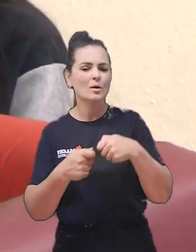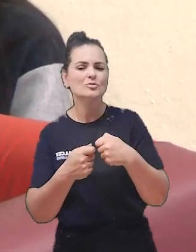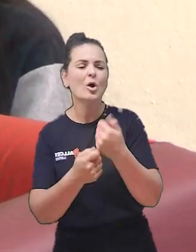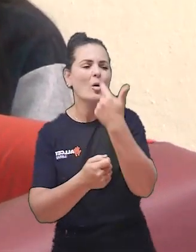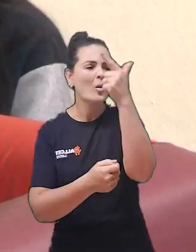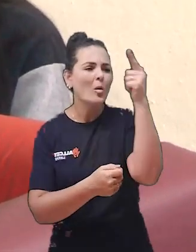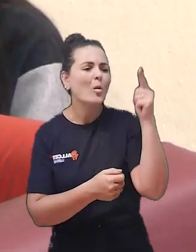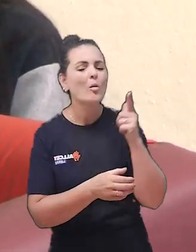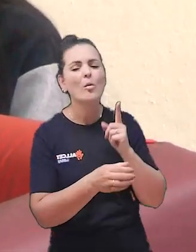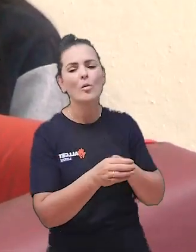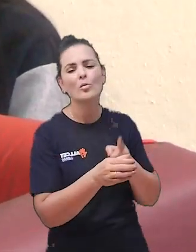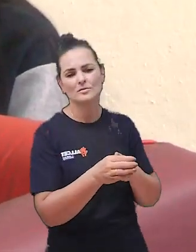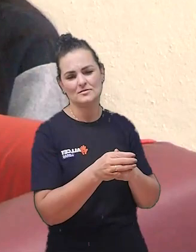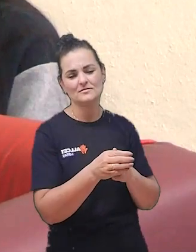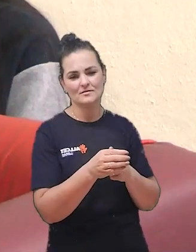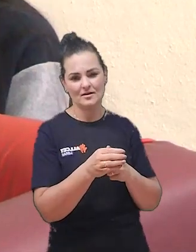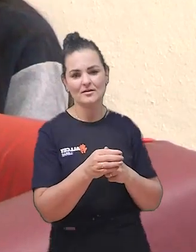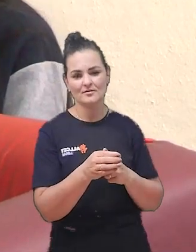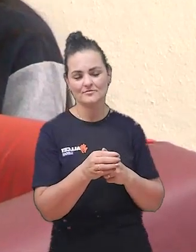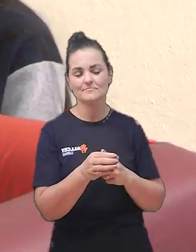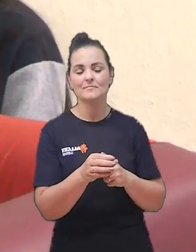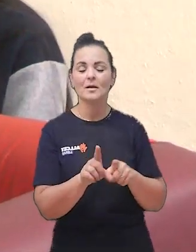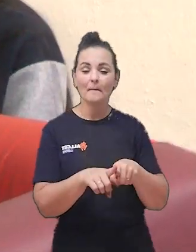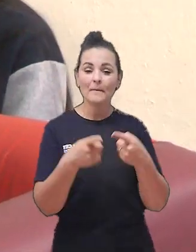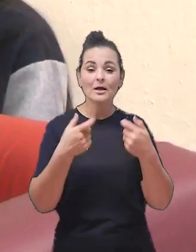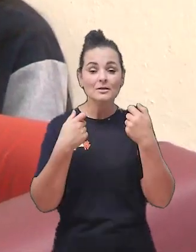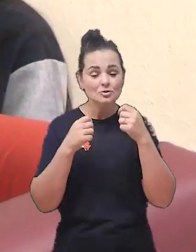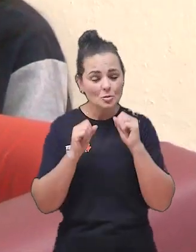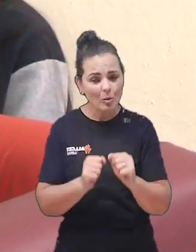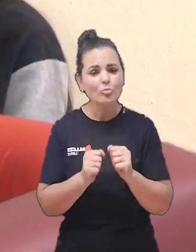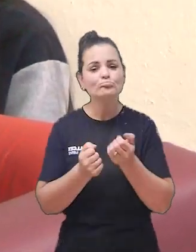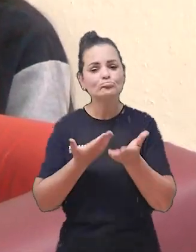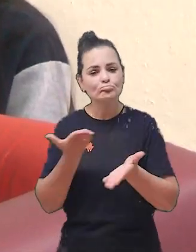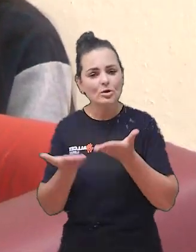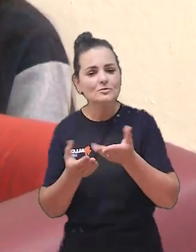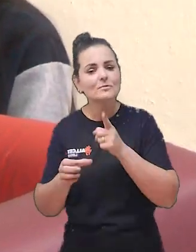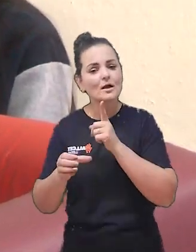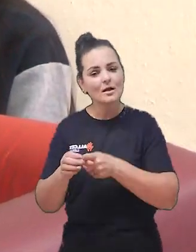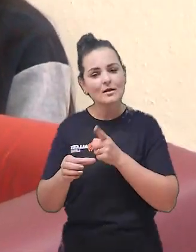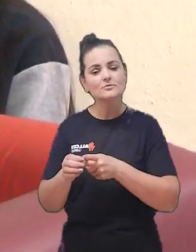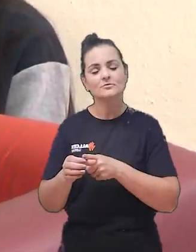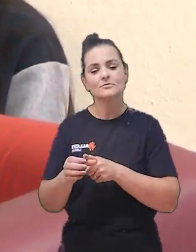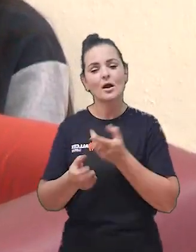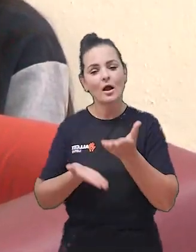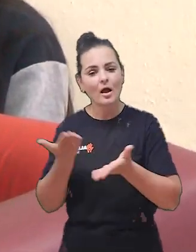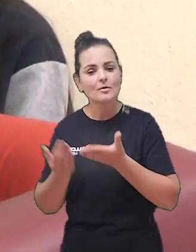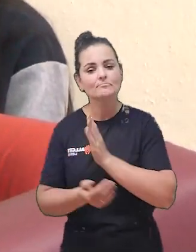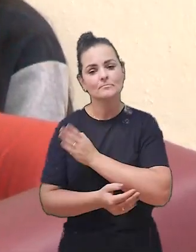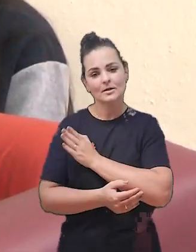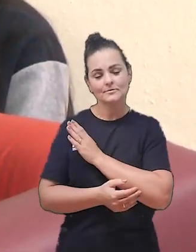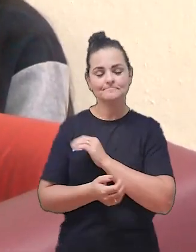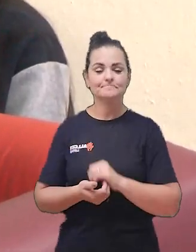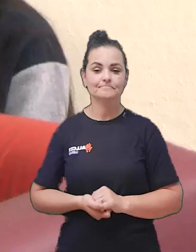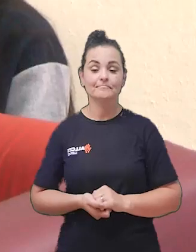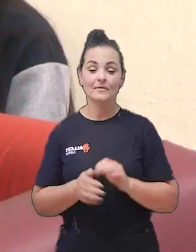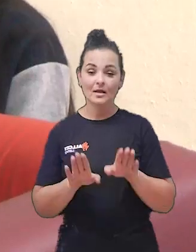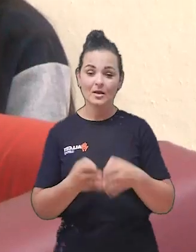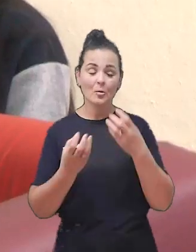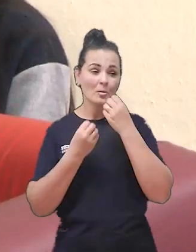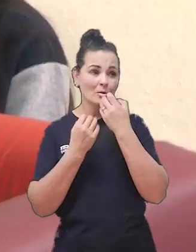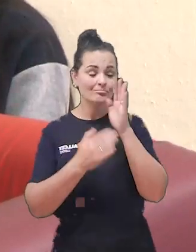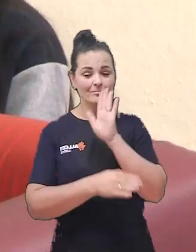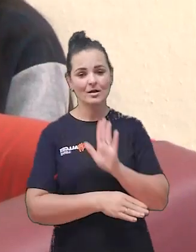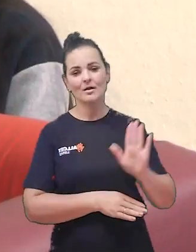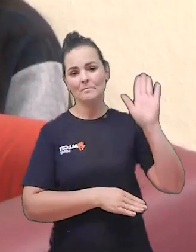Blumenau, né, nesses outros municípios, e podem ser atendidas aqui em Jaraguá do Sul. Essa foi um mote de campanha. Eu